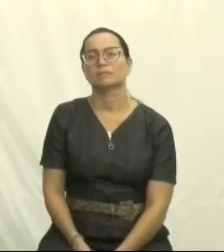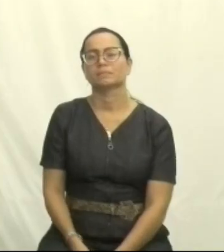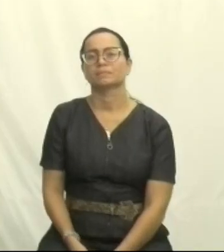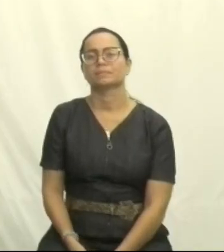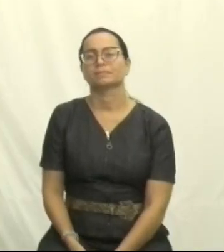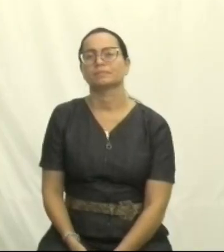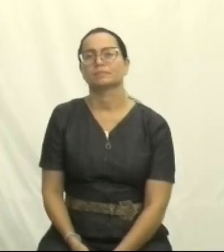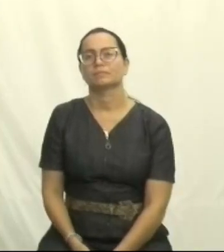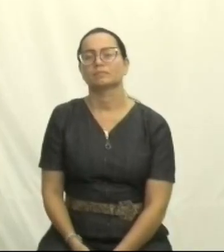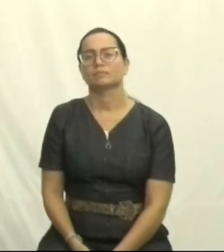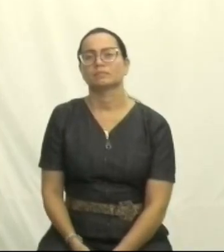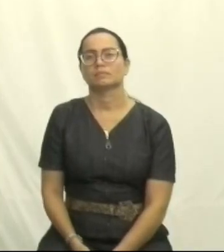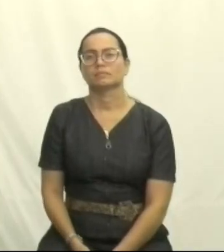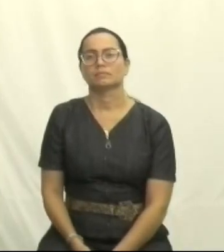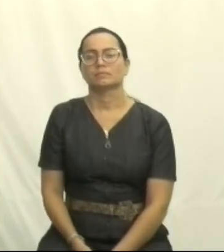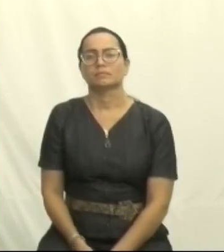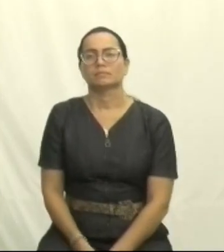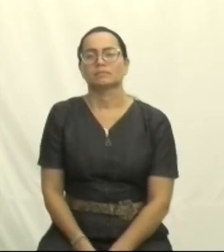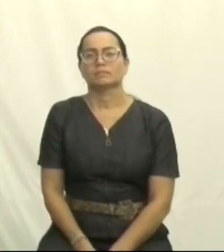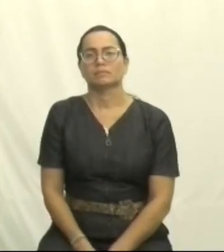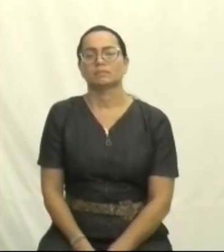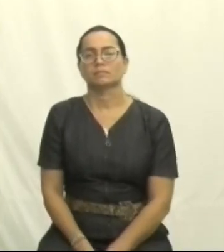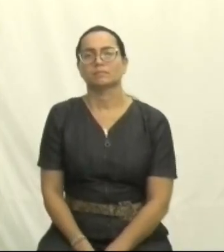Passamos para o horário político.